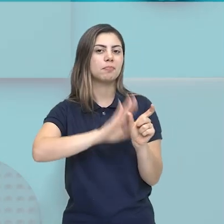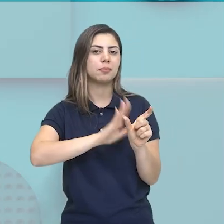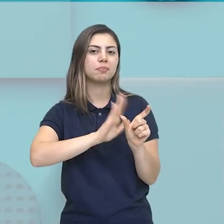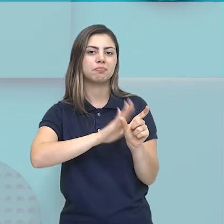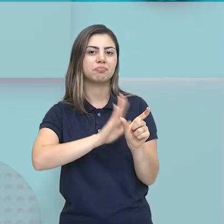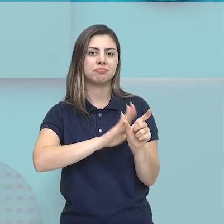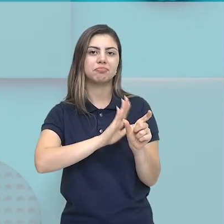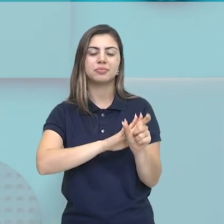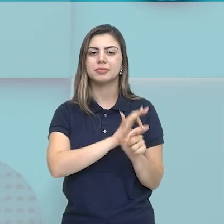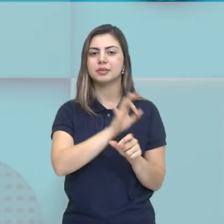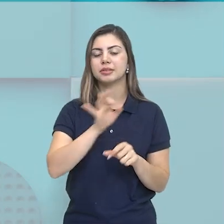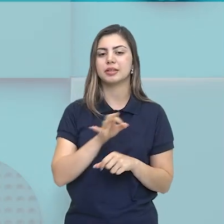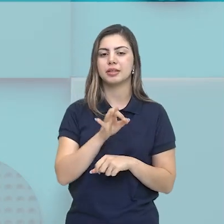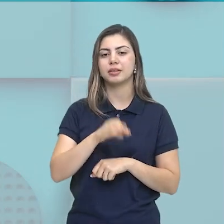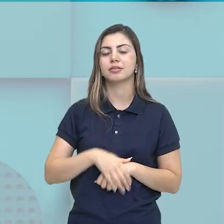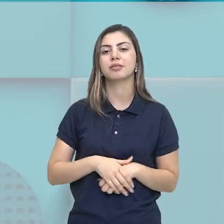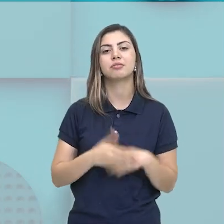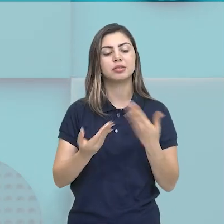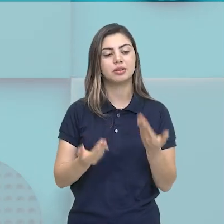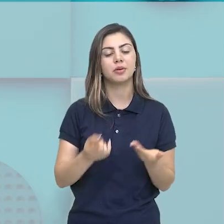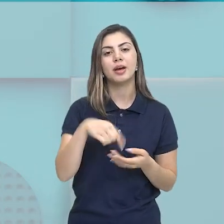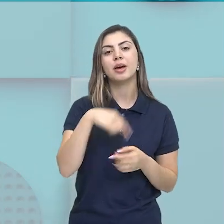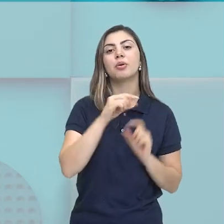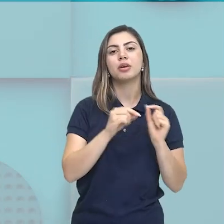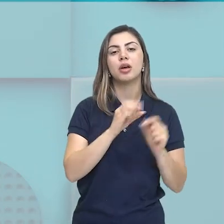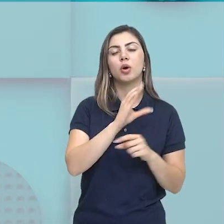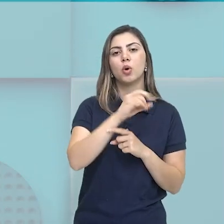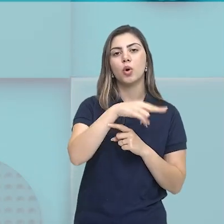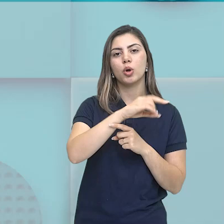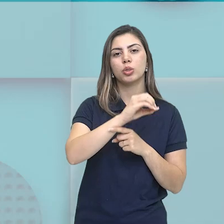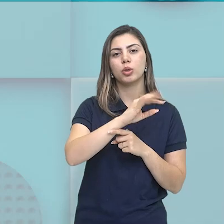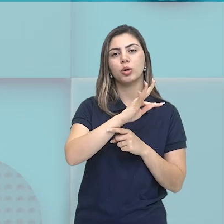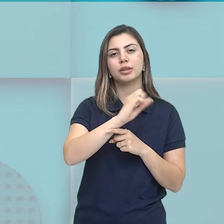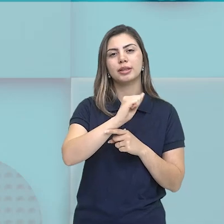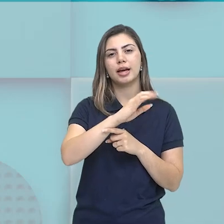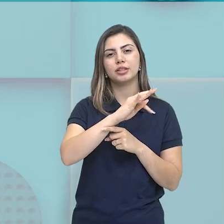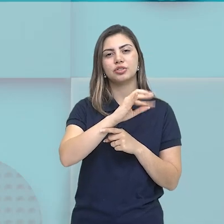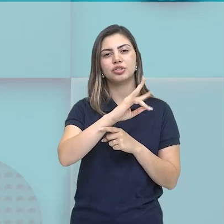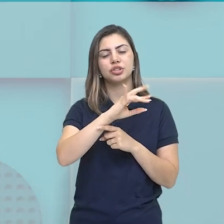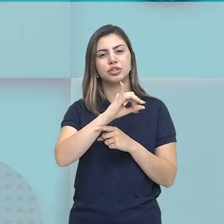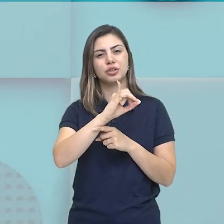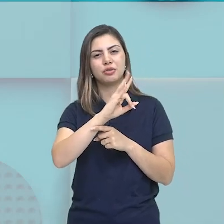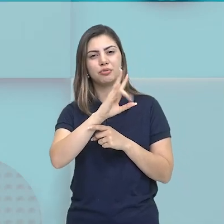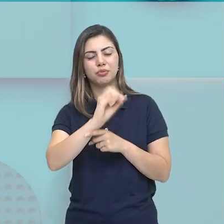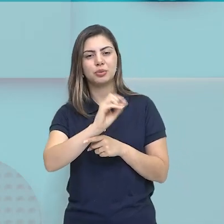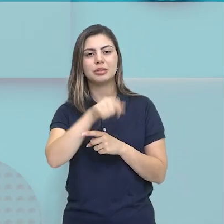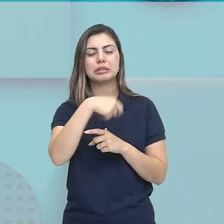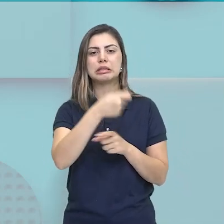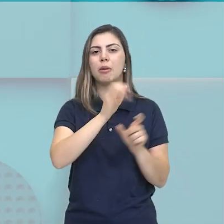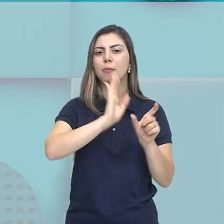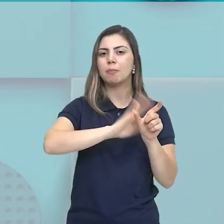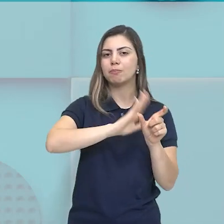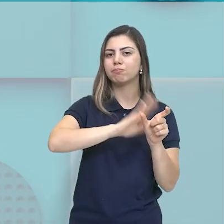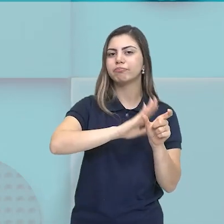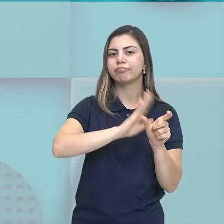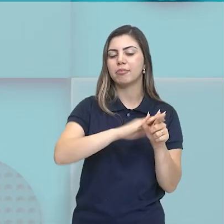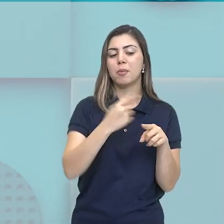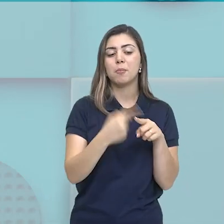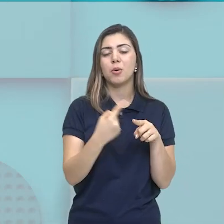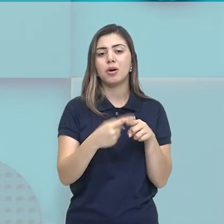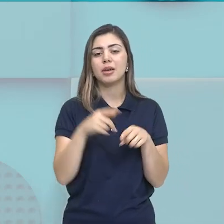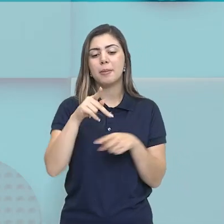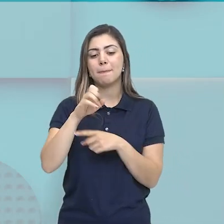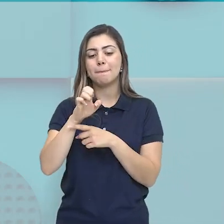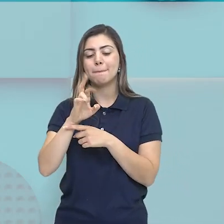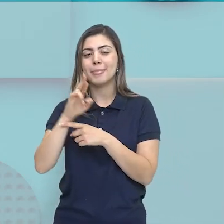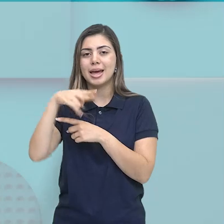do corpo humano. Aí já vai ser o sentido conotativo quando eu falar em perna da mesa, porque não é